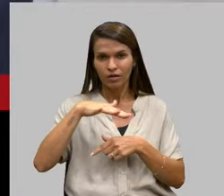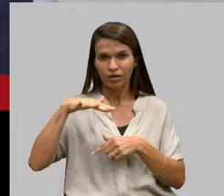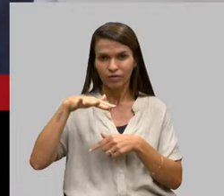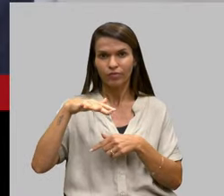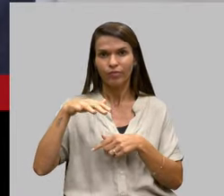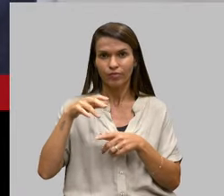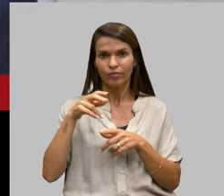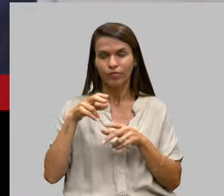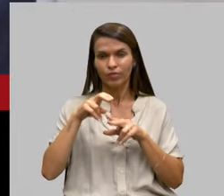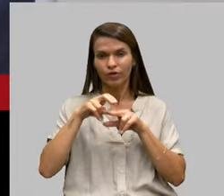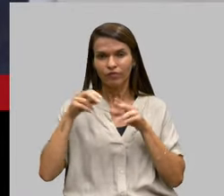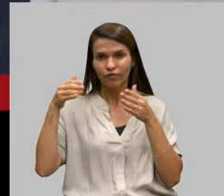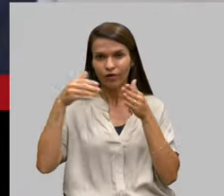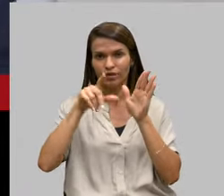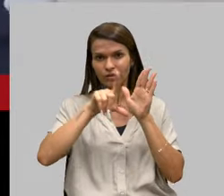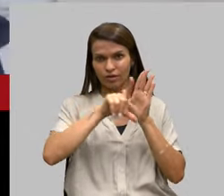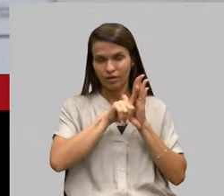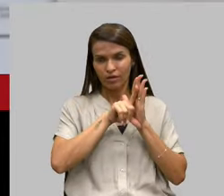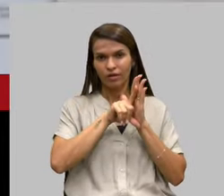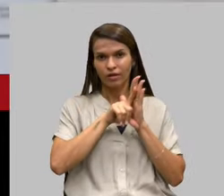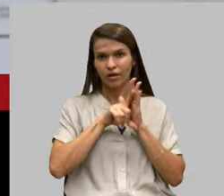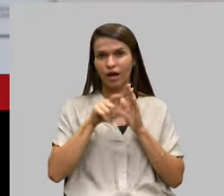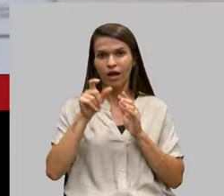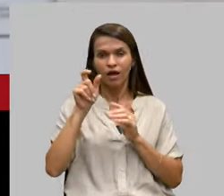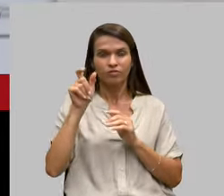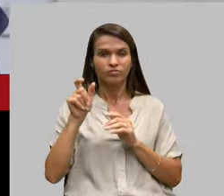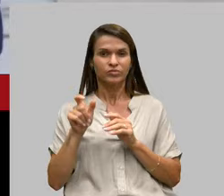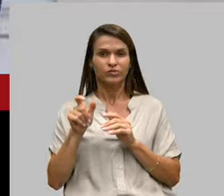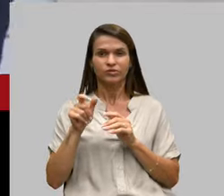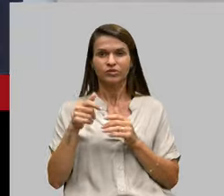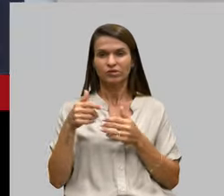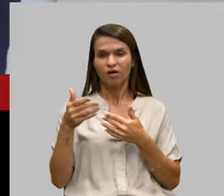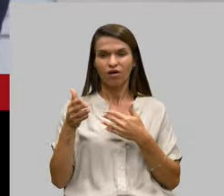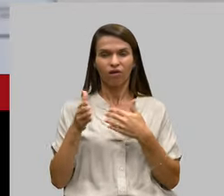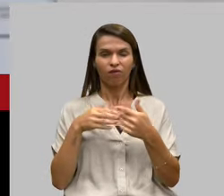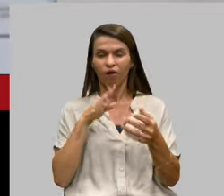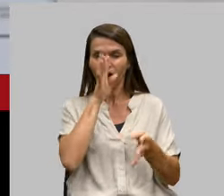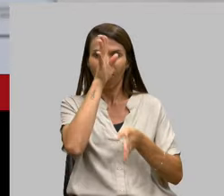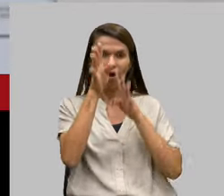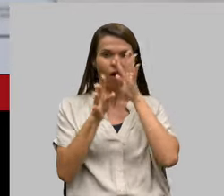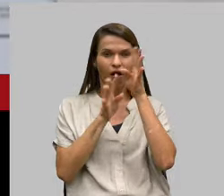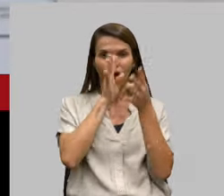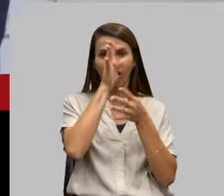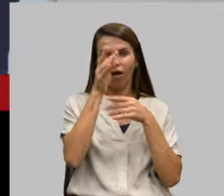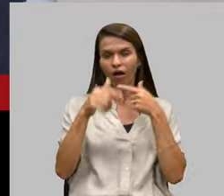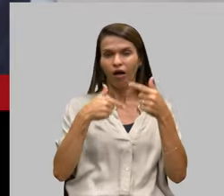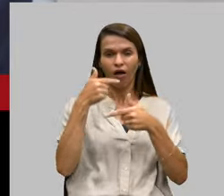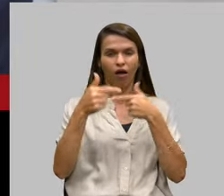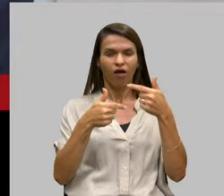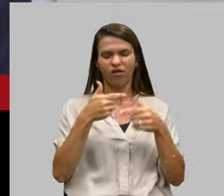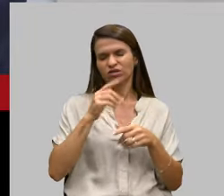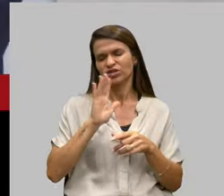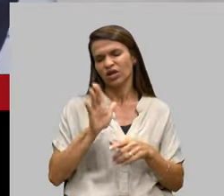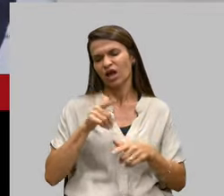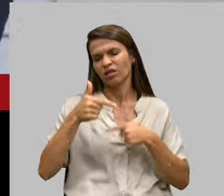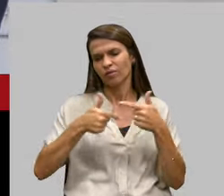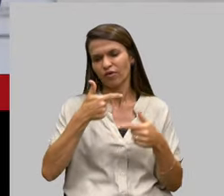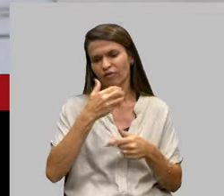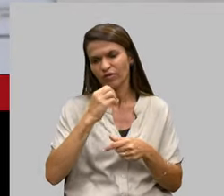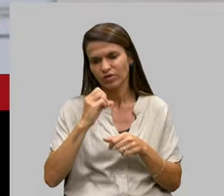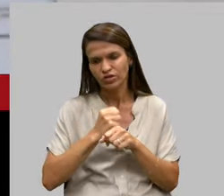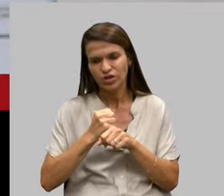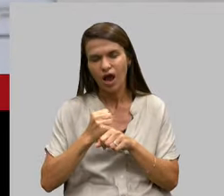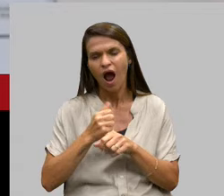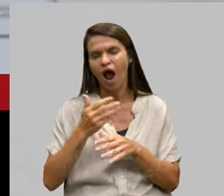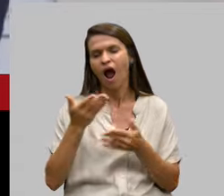lei então a pessoa não fica a a seu v o prazer lá se vira trabalhou 20 anos com isso agora você arruma outro